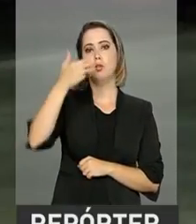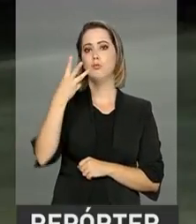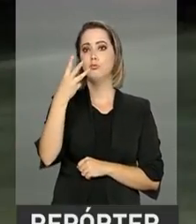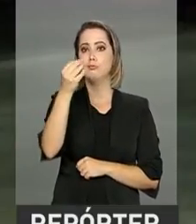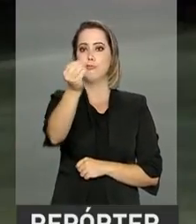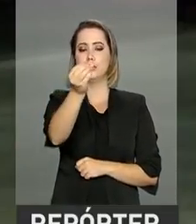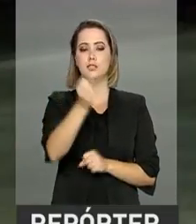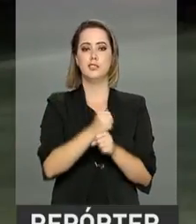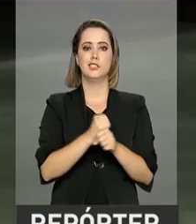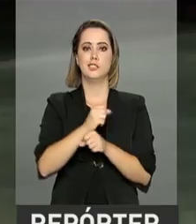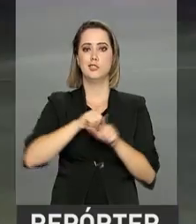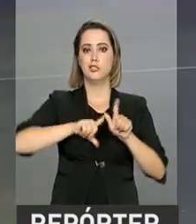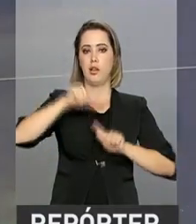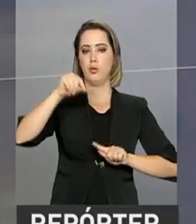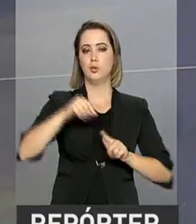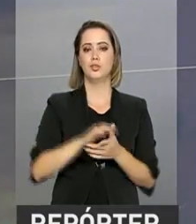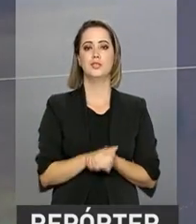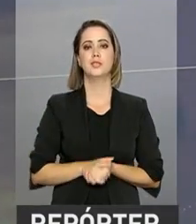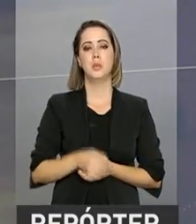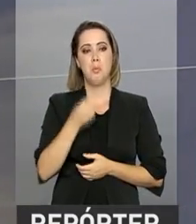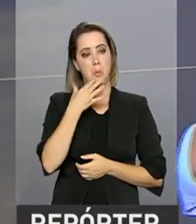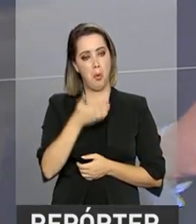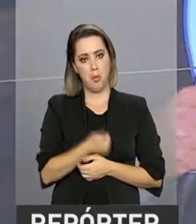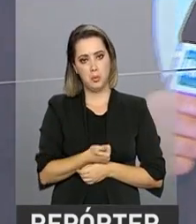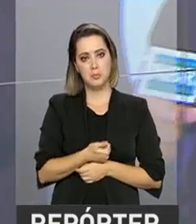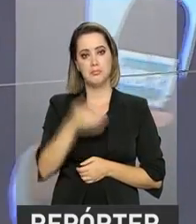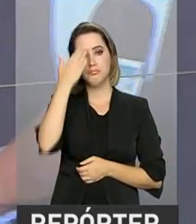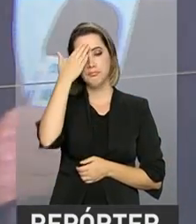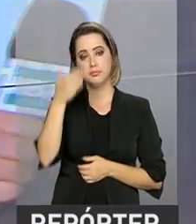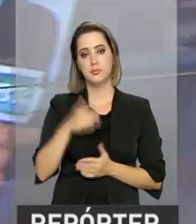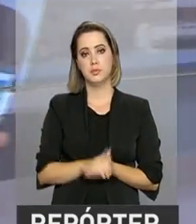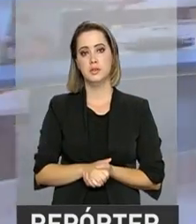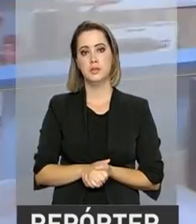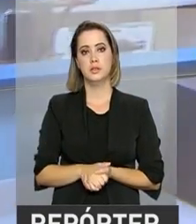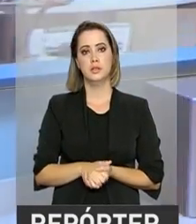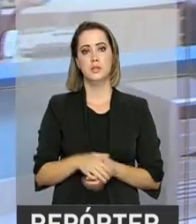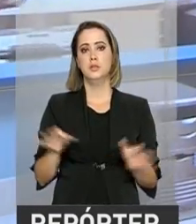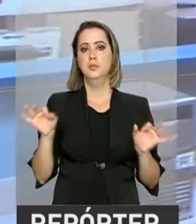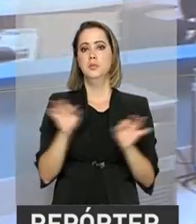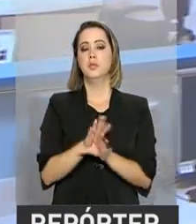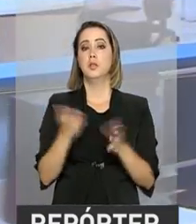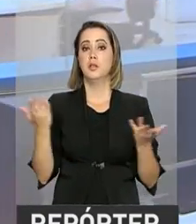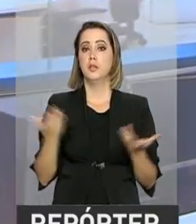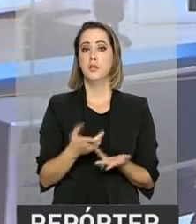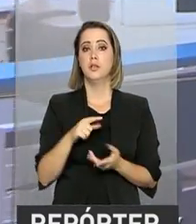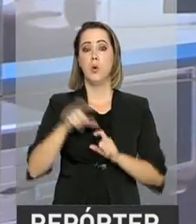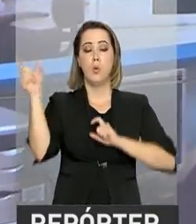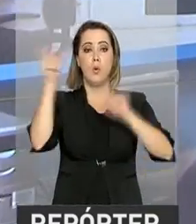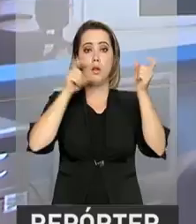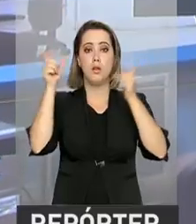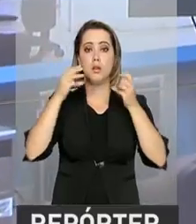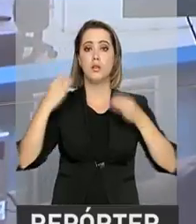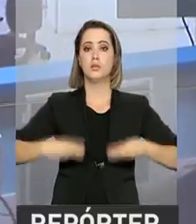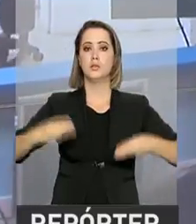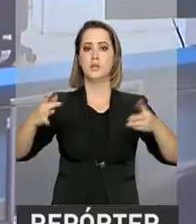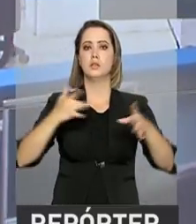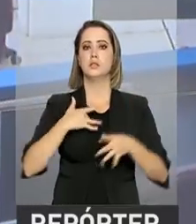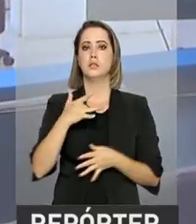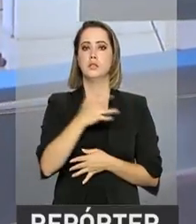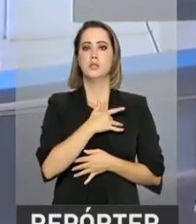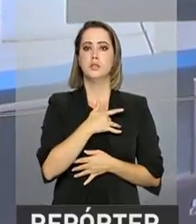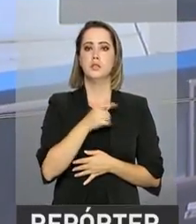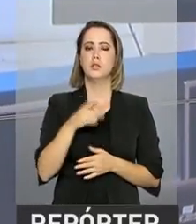30 anos Roberto muito bom n obrigado por essas informações e para encerrar esta edição um alerta do Ministério da